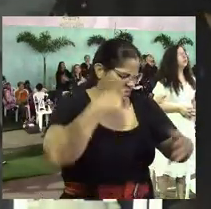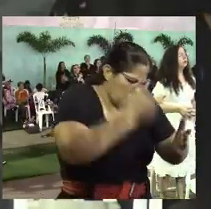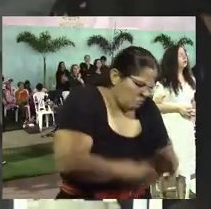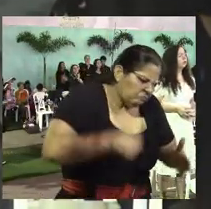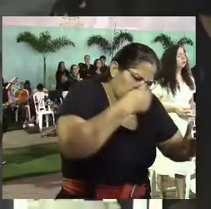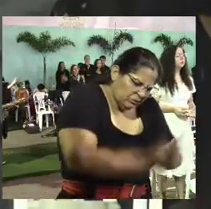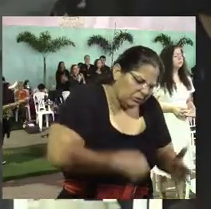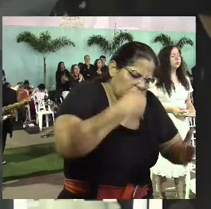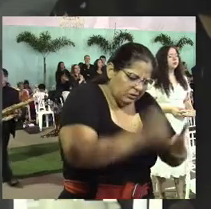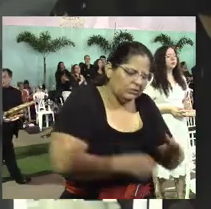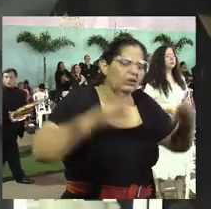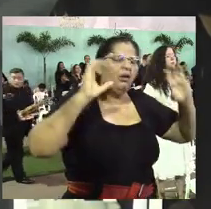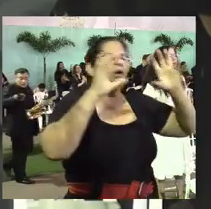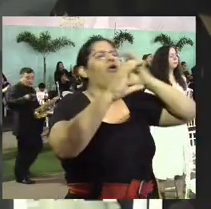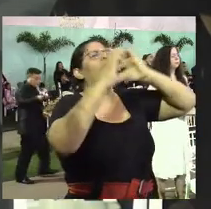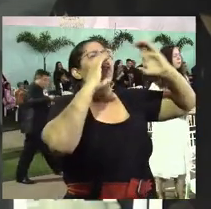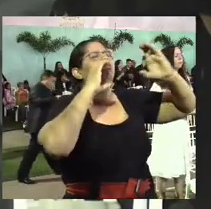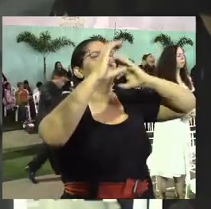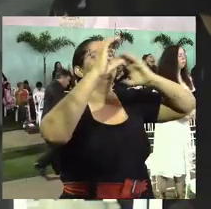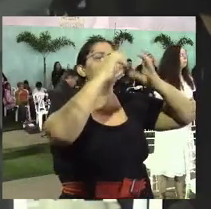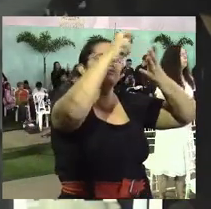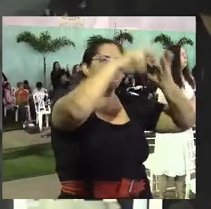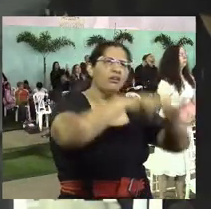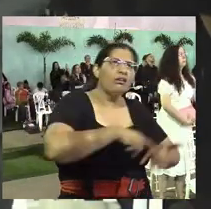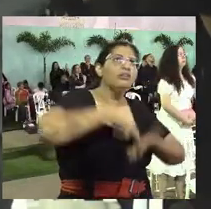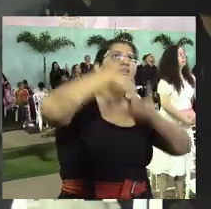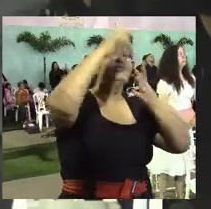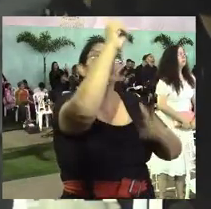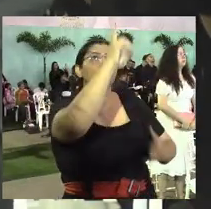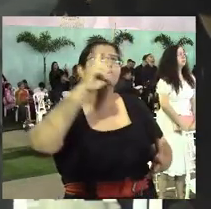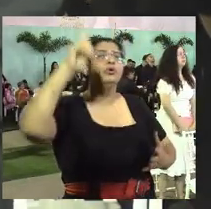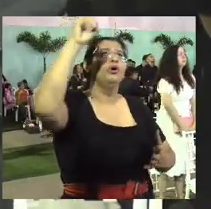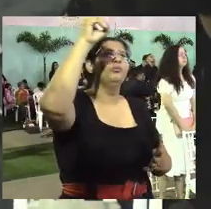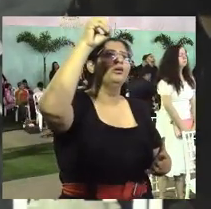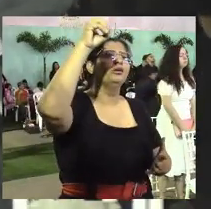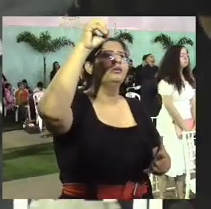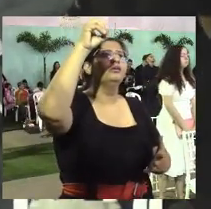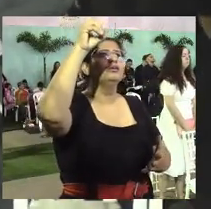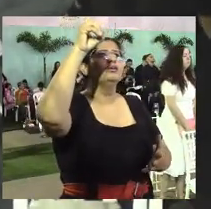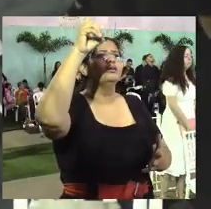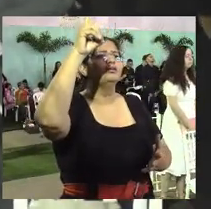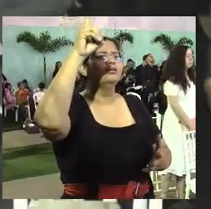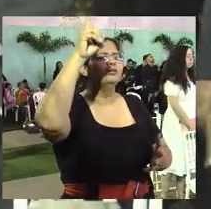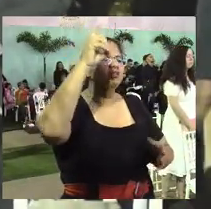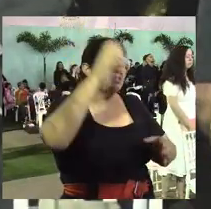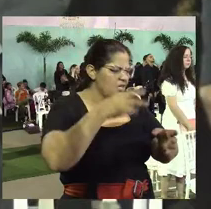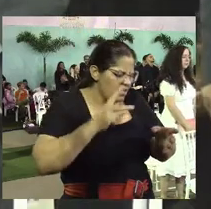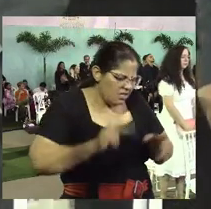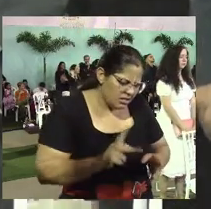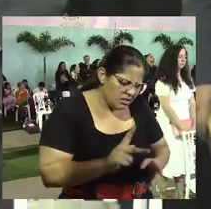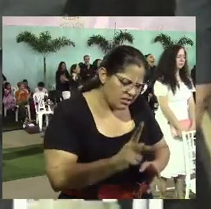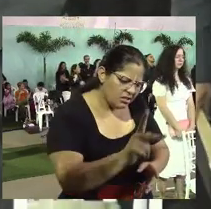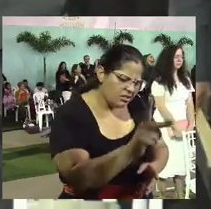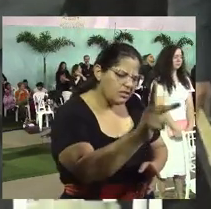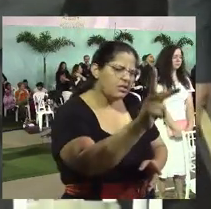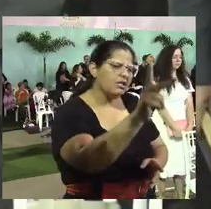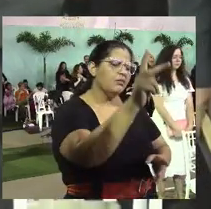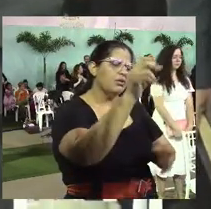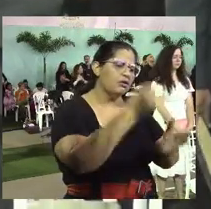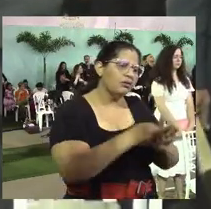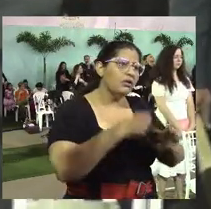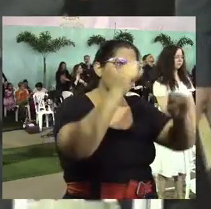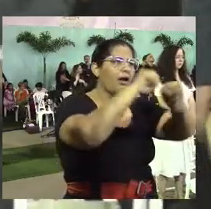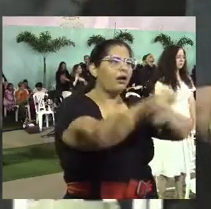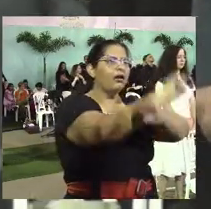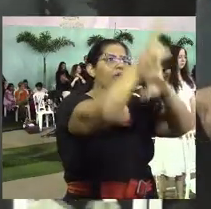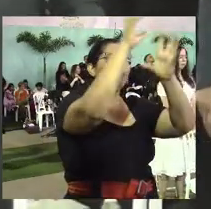continuaremos louvando exaltando engrandecendo e glorificando o teu santo nome e continuaremos Resistindo